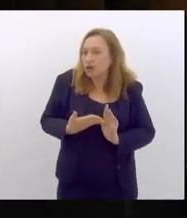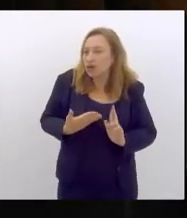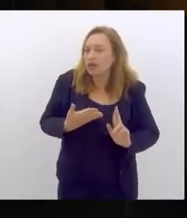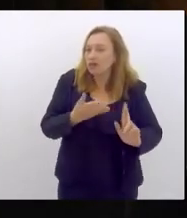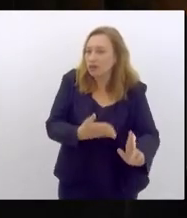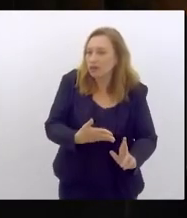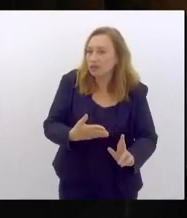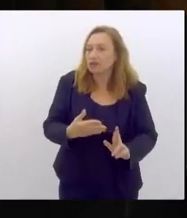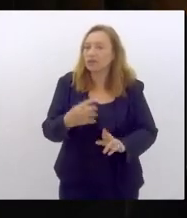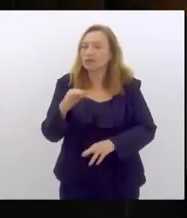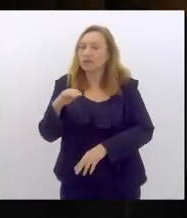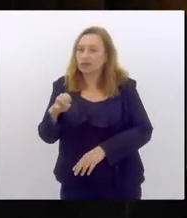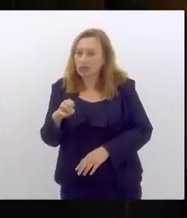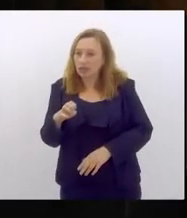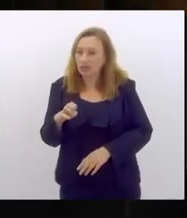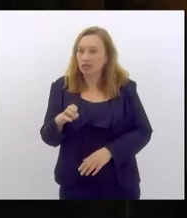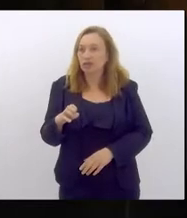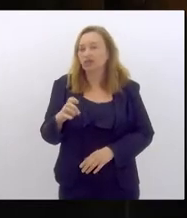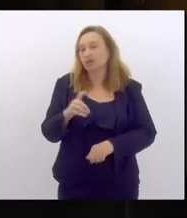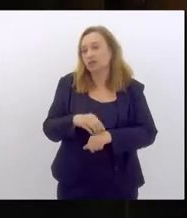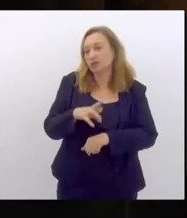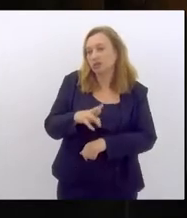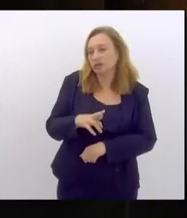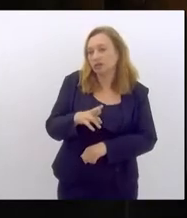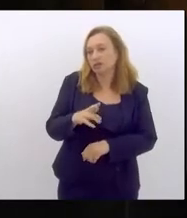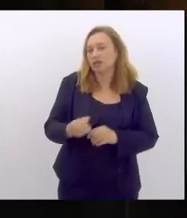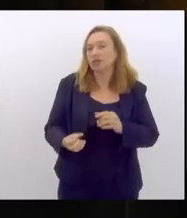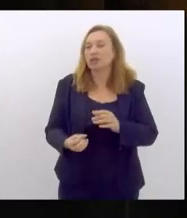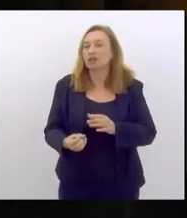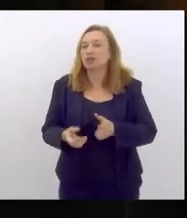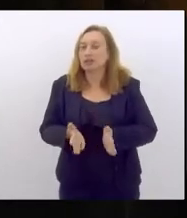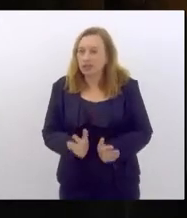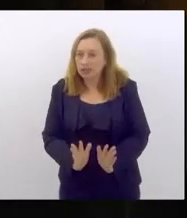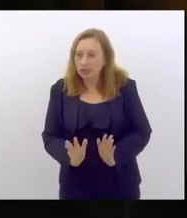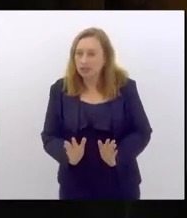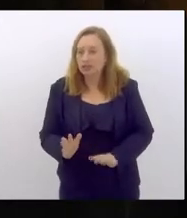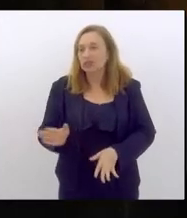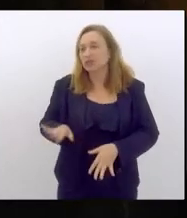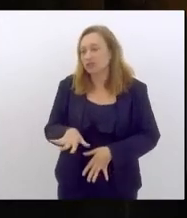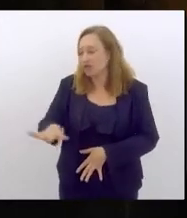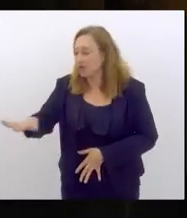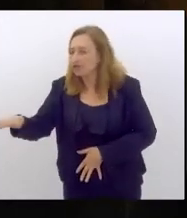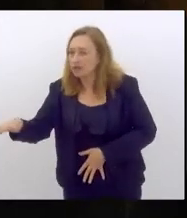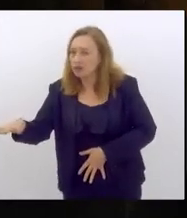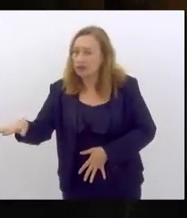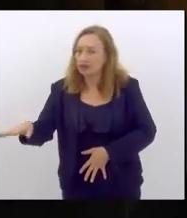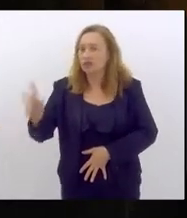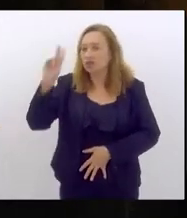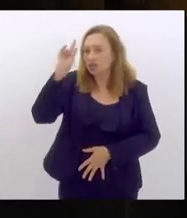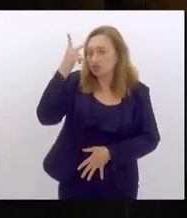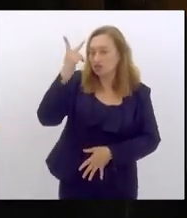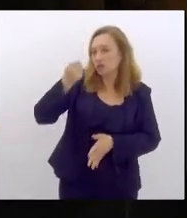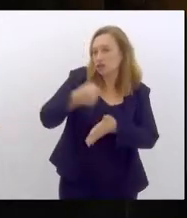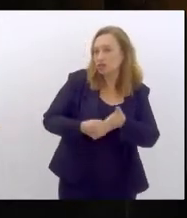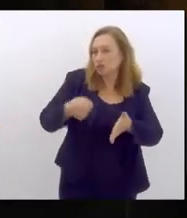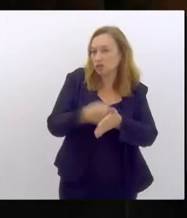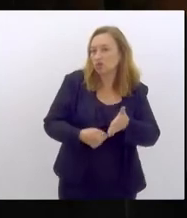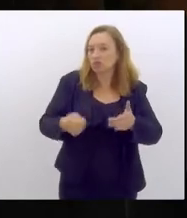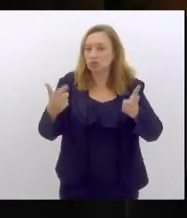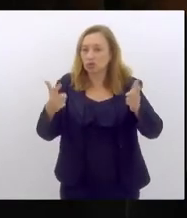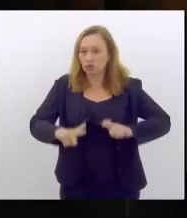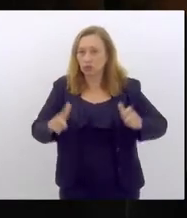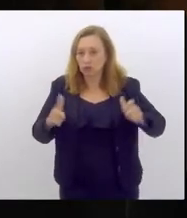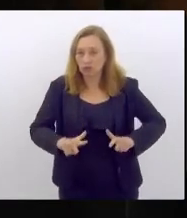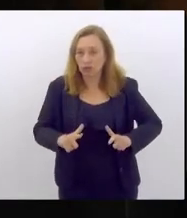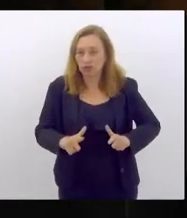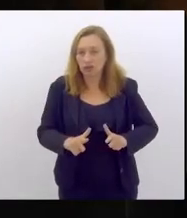tese de doutorado, e o título ficou Cria da Favela, justamente em menção a nossa história de luta dentro de um espaço que